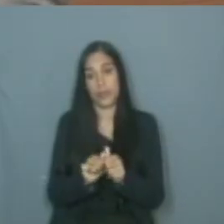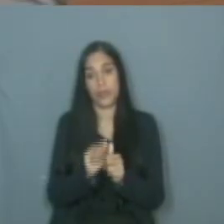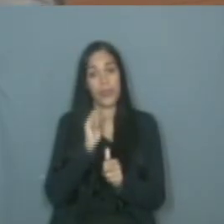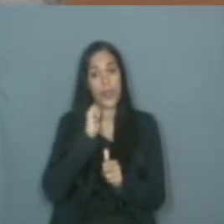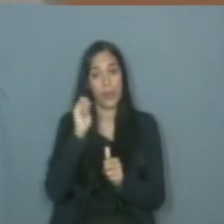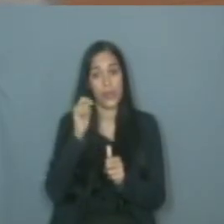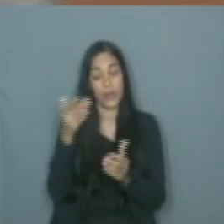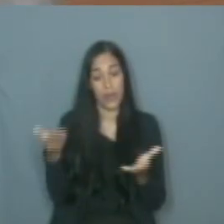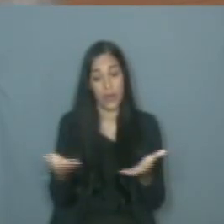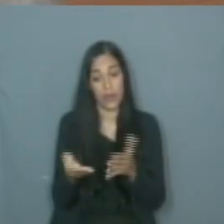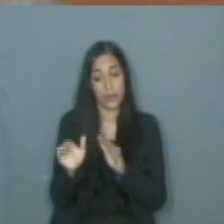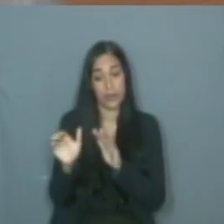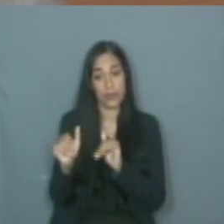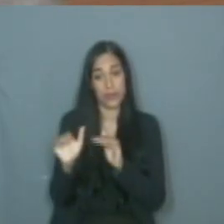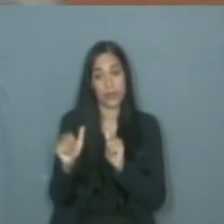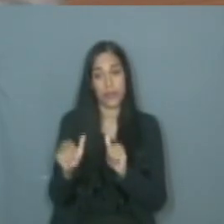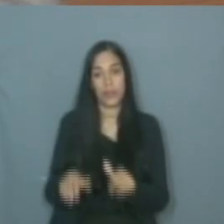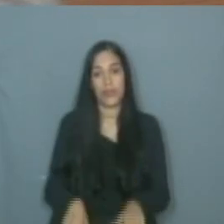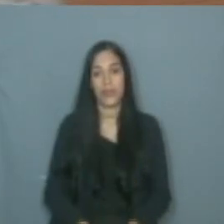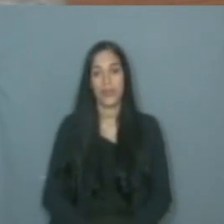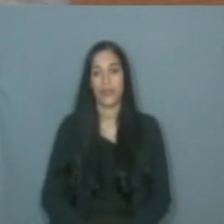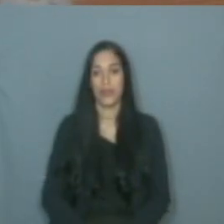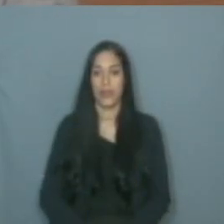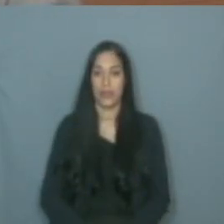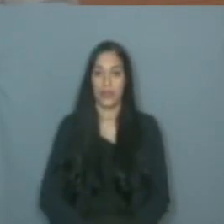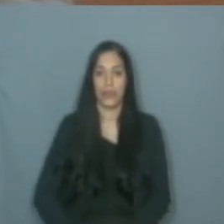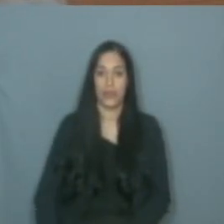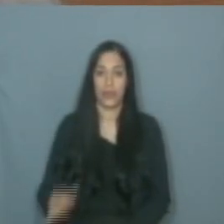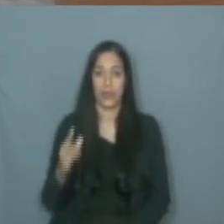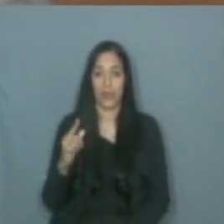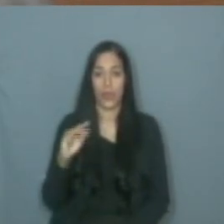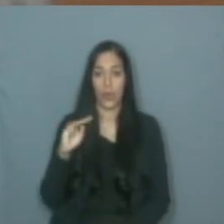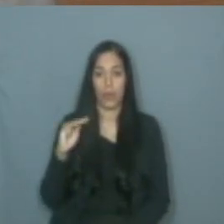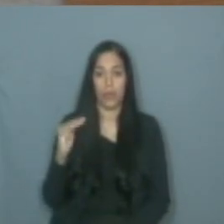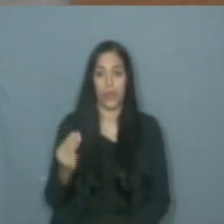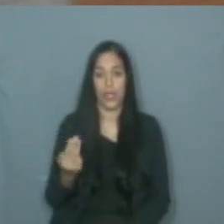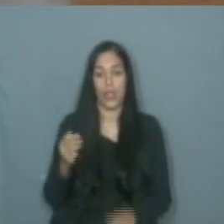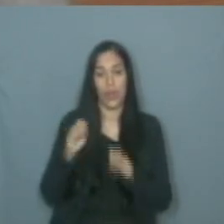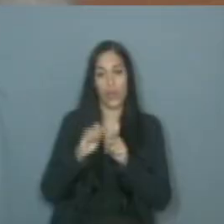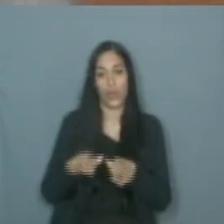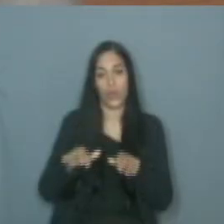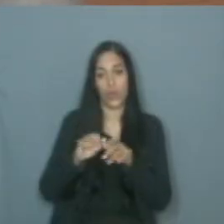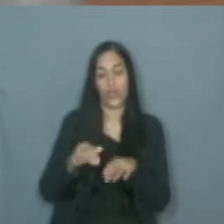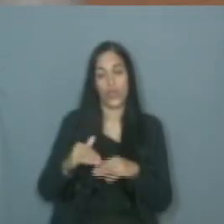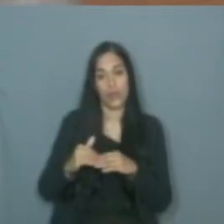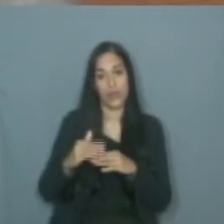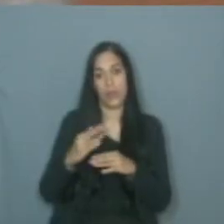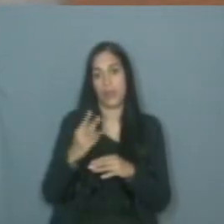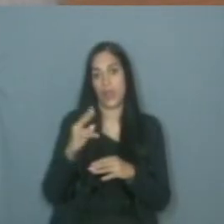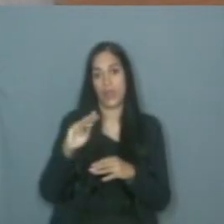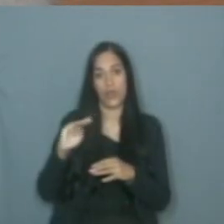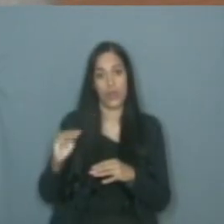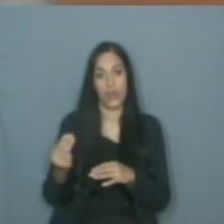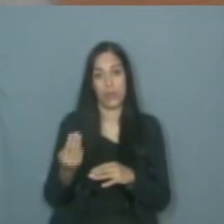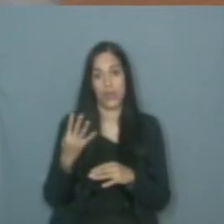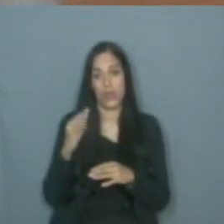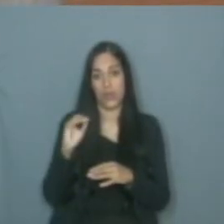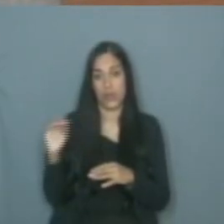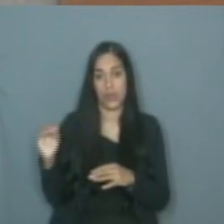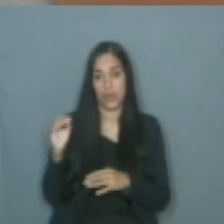setembro. Sem falar que lá está 1 milhão e pouco de custo e já vai em 2 milhões e cacetada, 2 milhões e